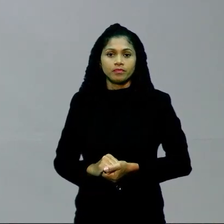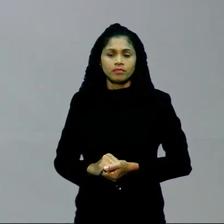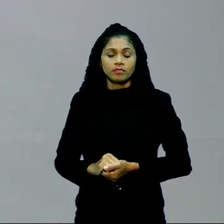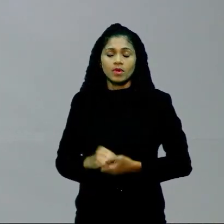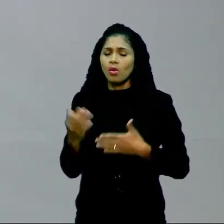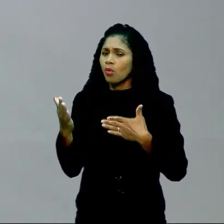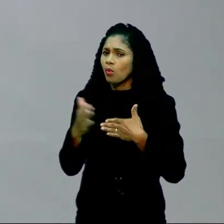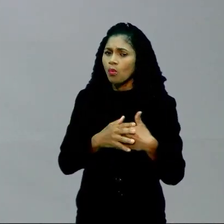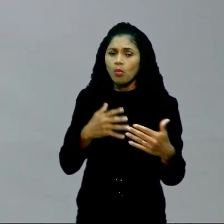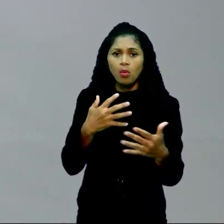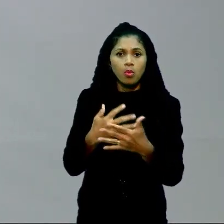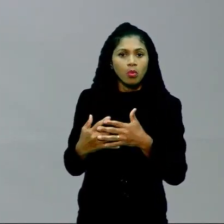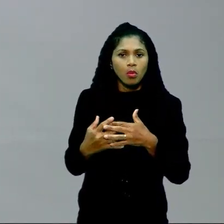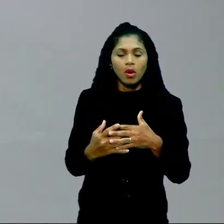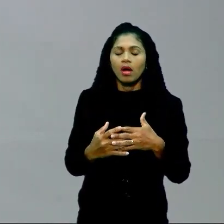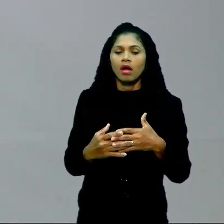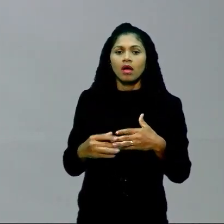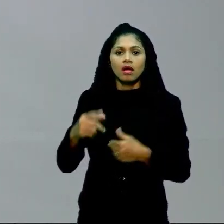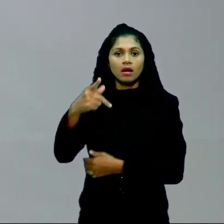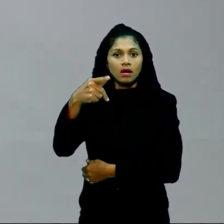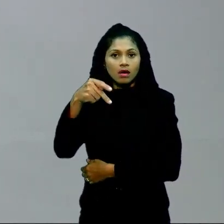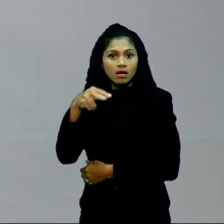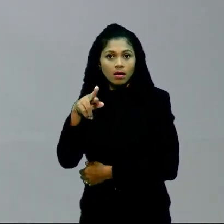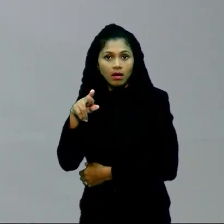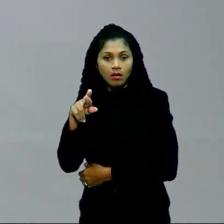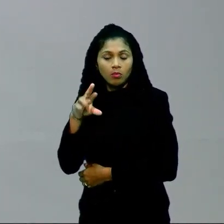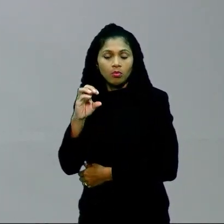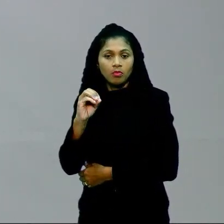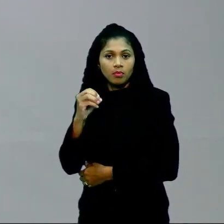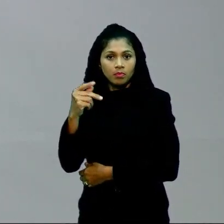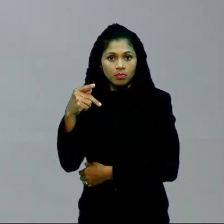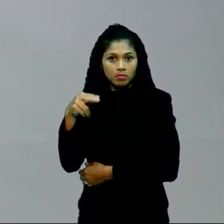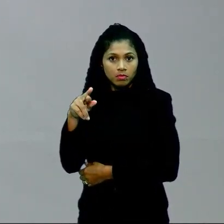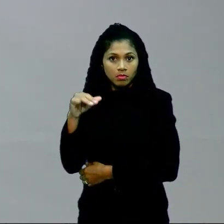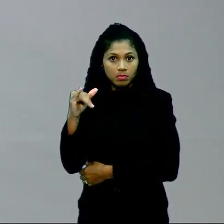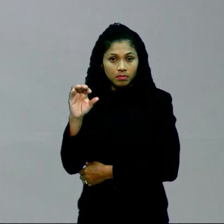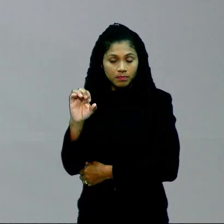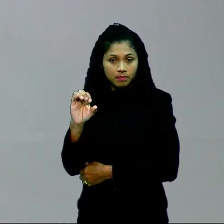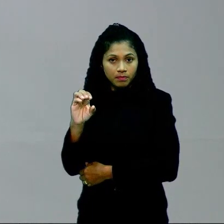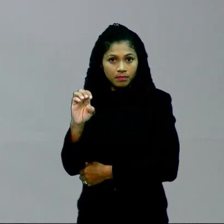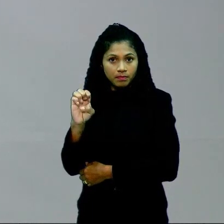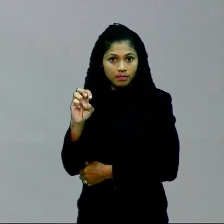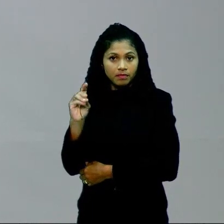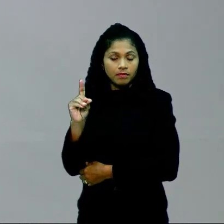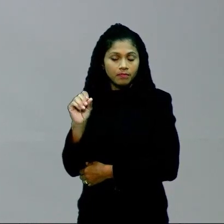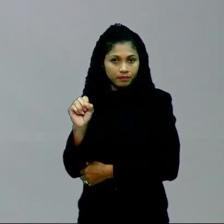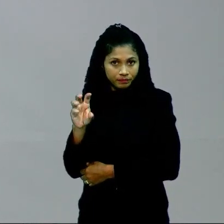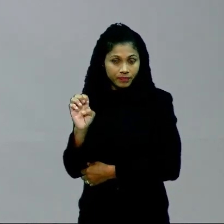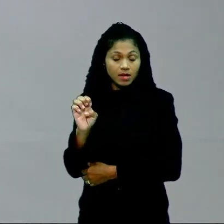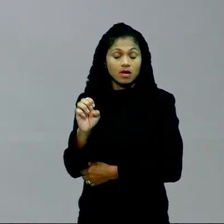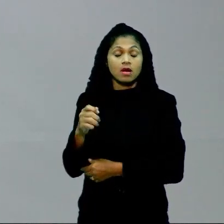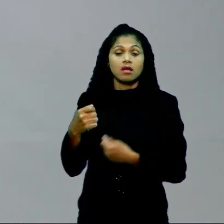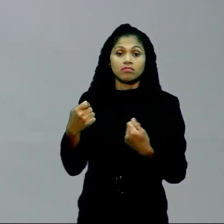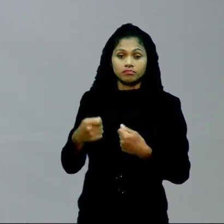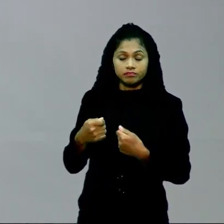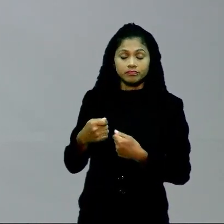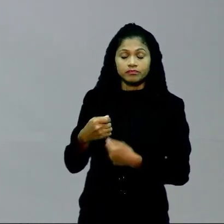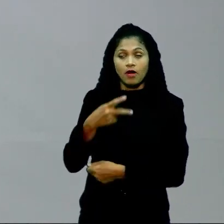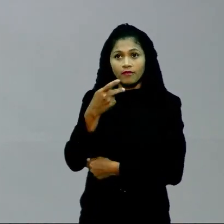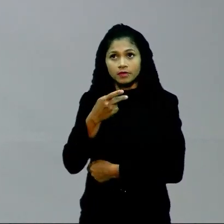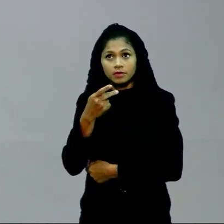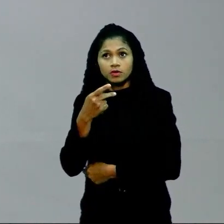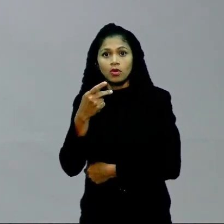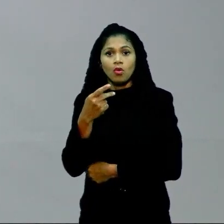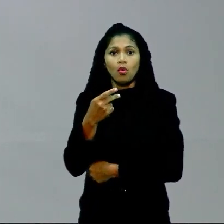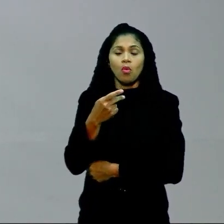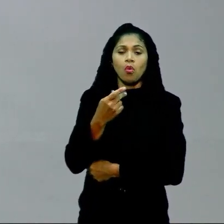qualquer tipo de propriedade, potenciação, tá? Falou em notação científica, potenciação